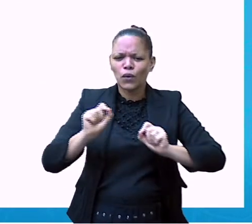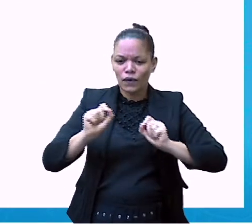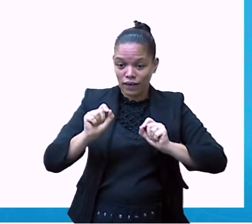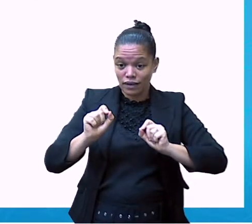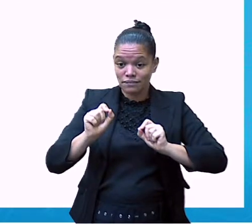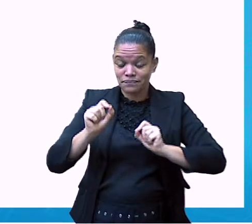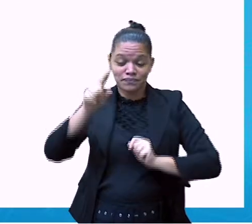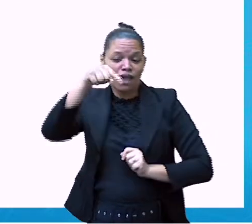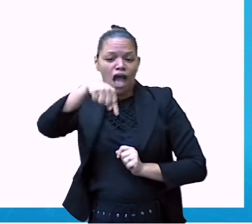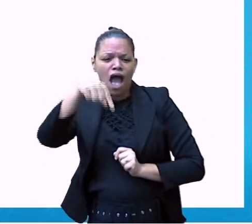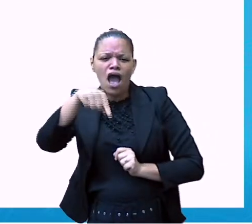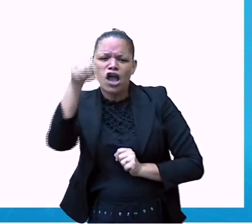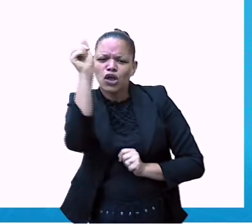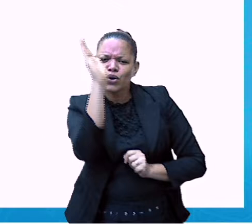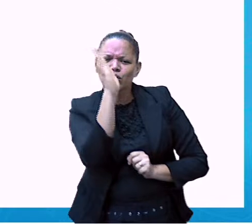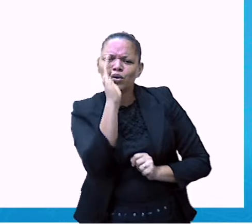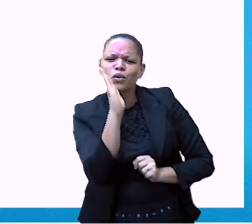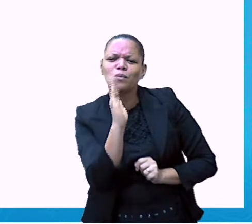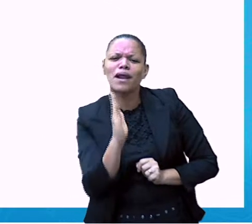Estatística, IBOP,